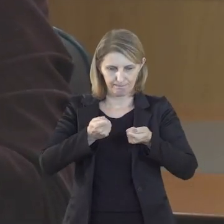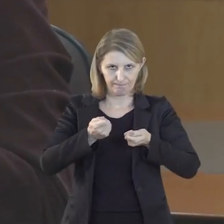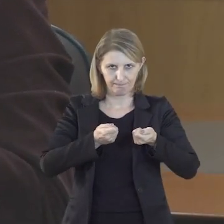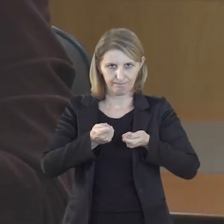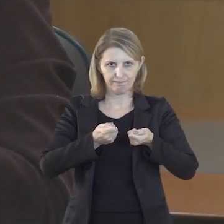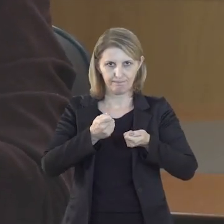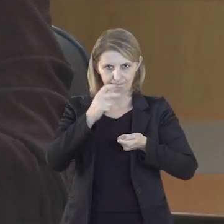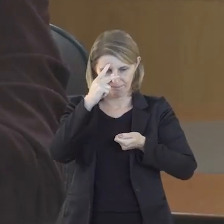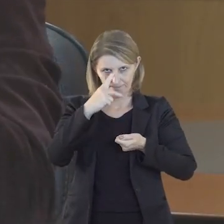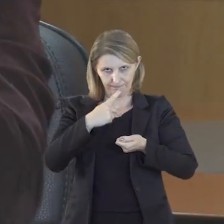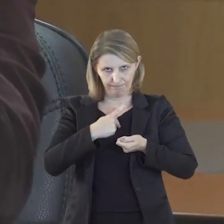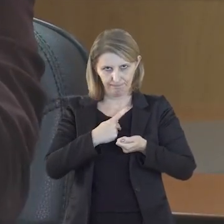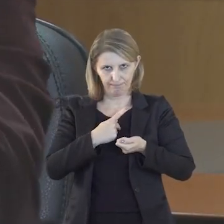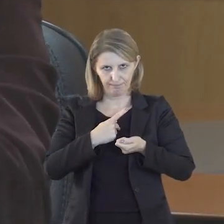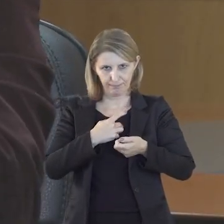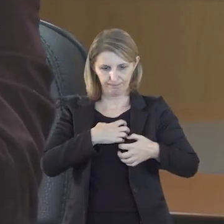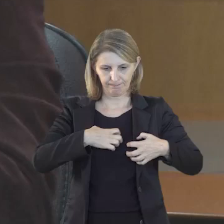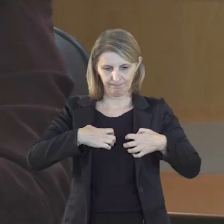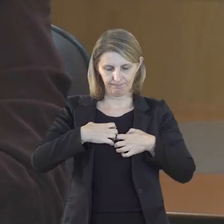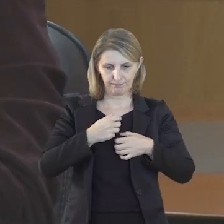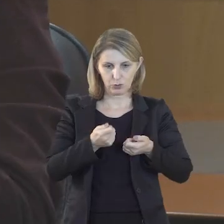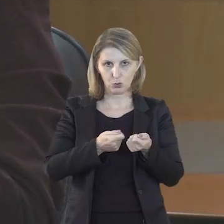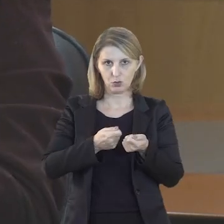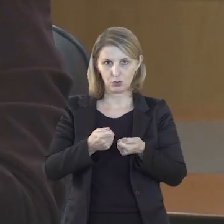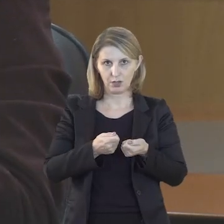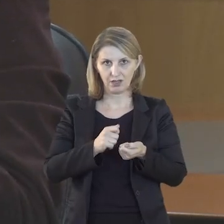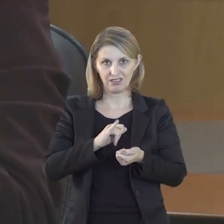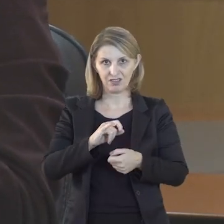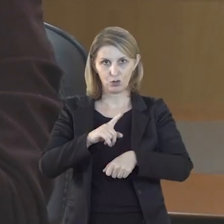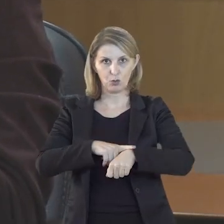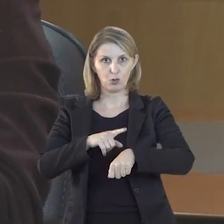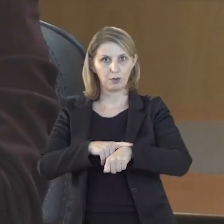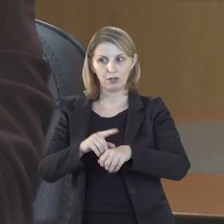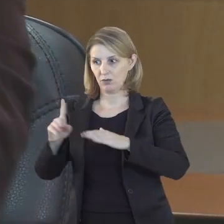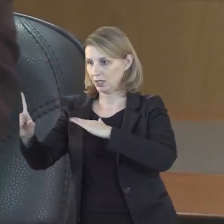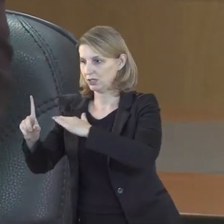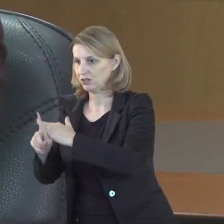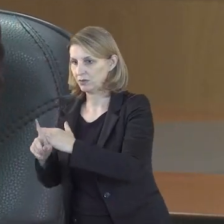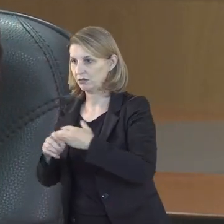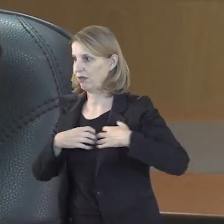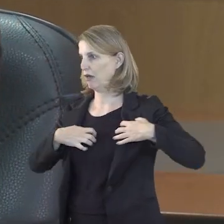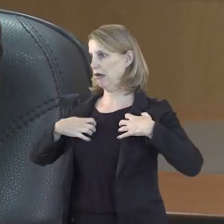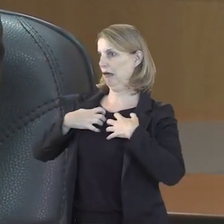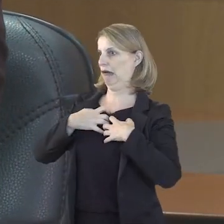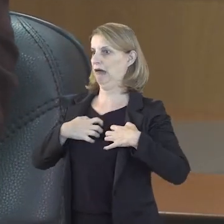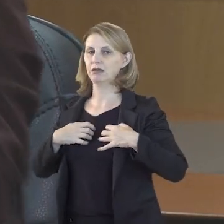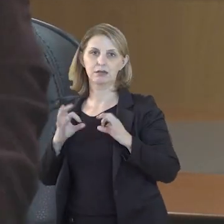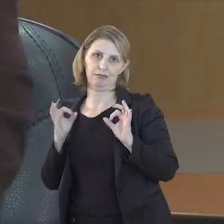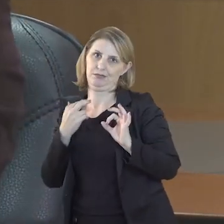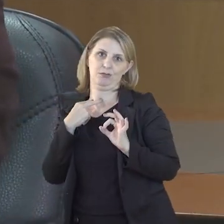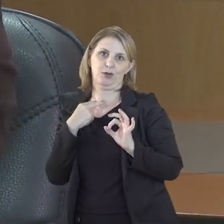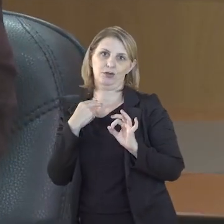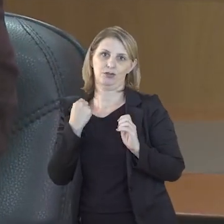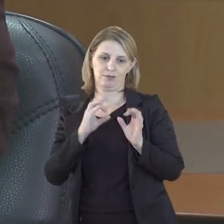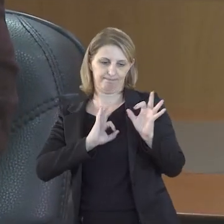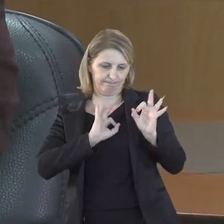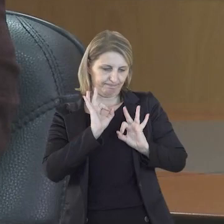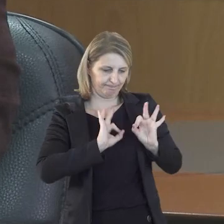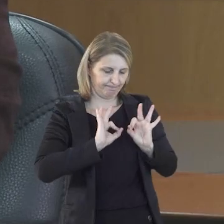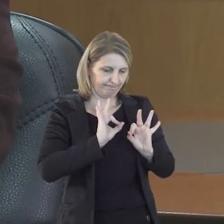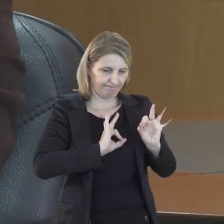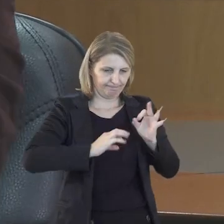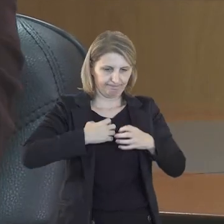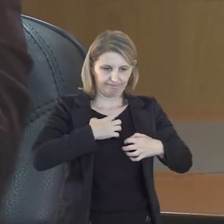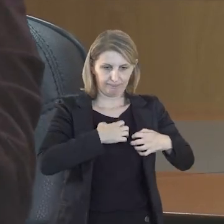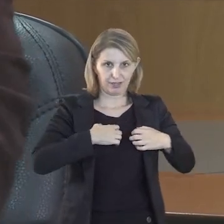tenho interno para poder fazer um gerenciamento disso. Porque é isso, naquele momento eu não posso entrar em crise,